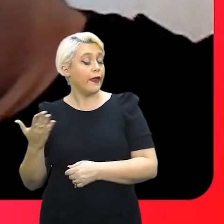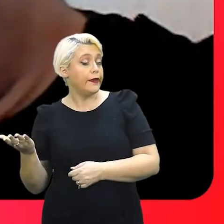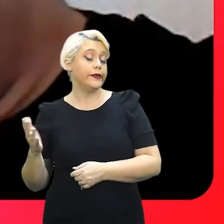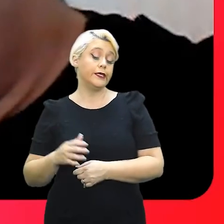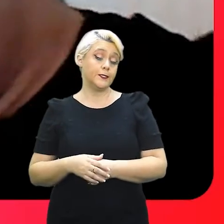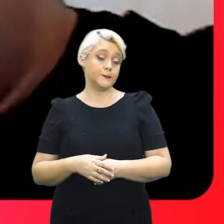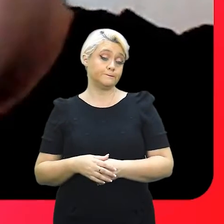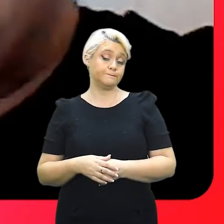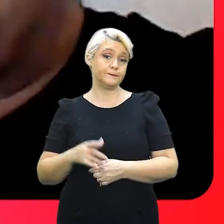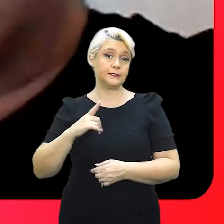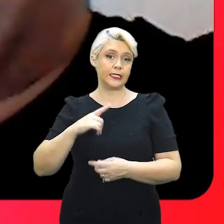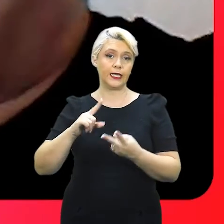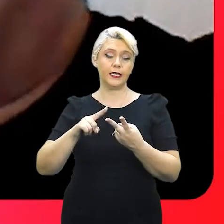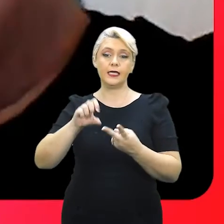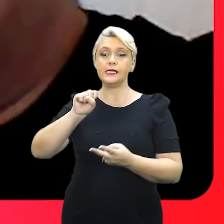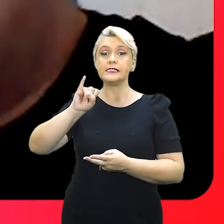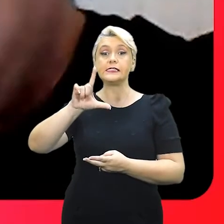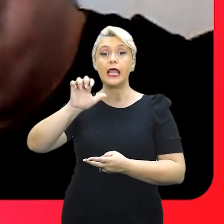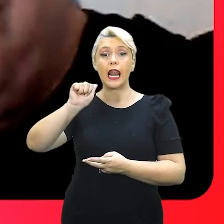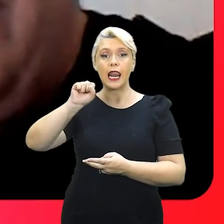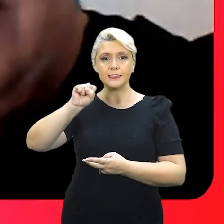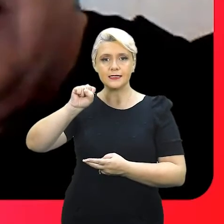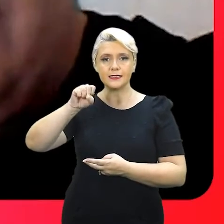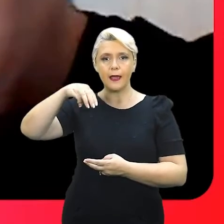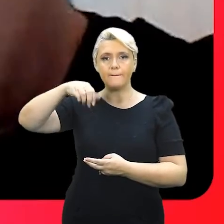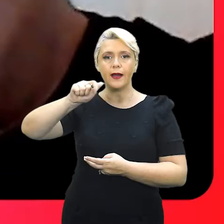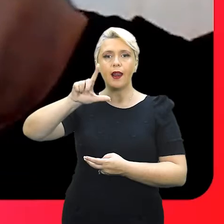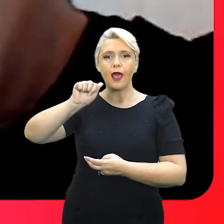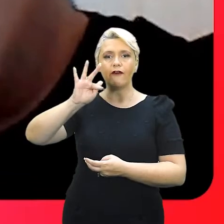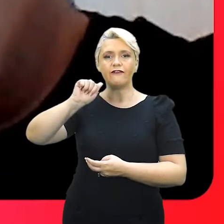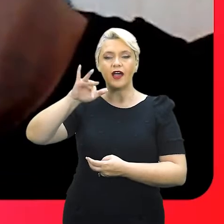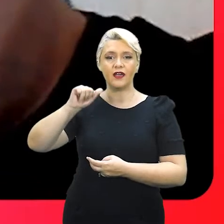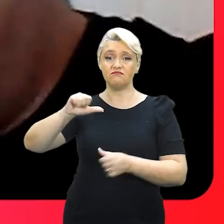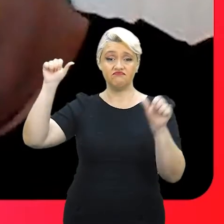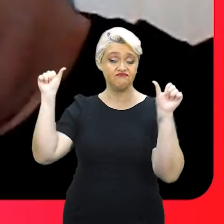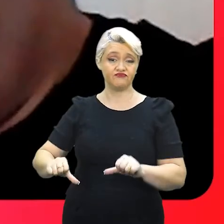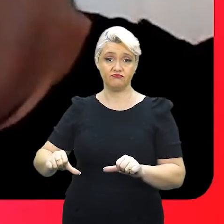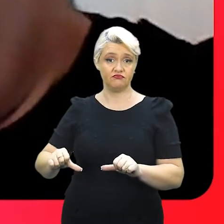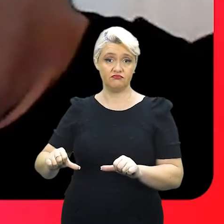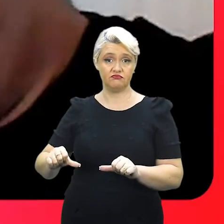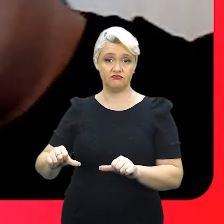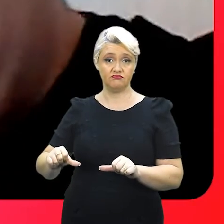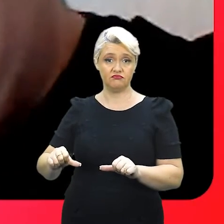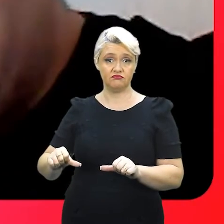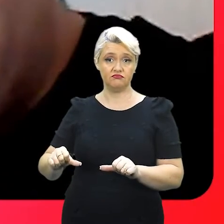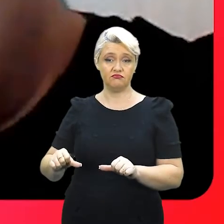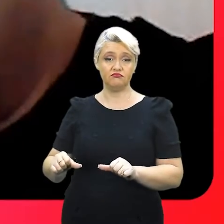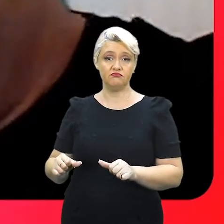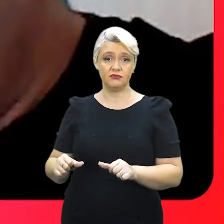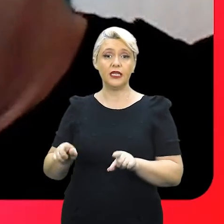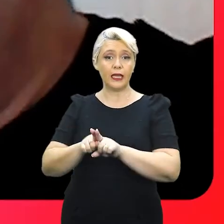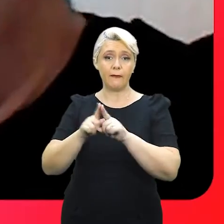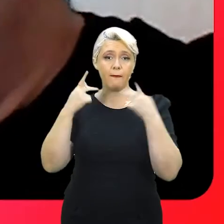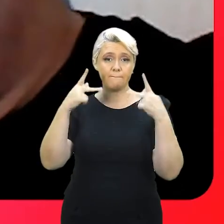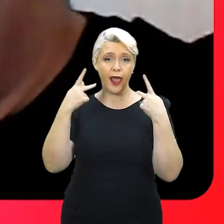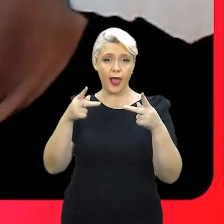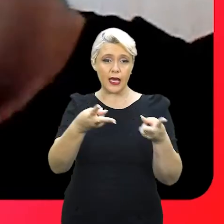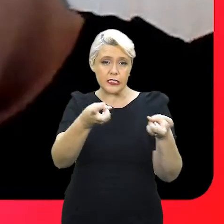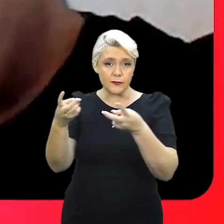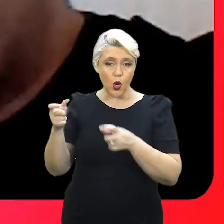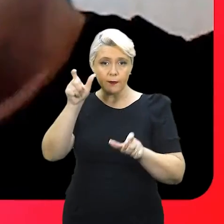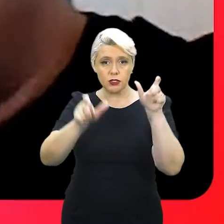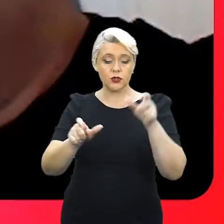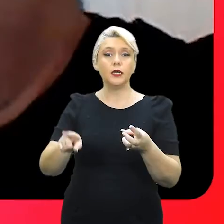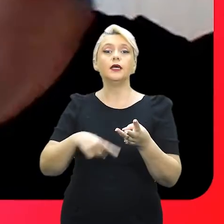aí, você tem Silas Malafaia, que para mim é um pilantra, um patife, que vende a palavra de Deus também. Você tem